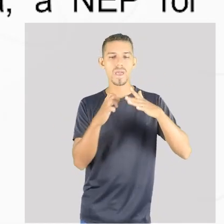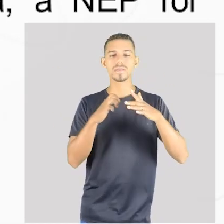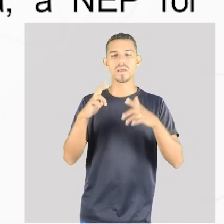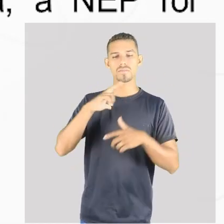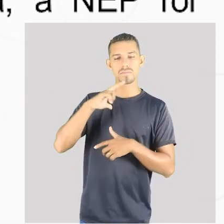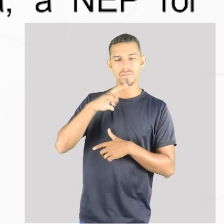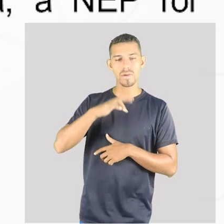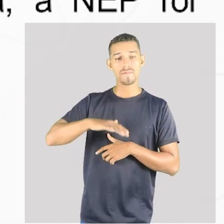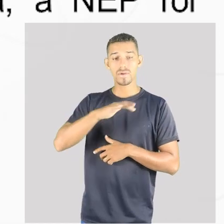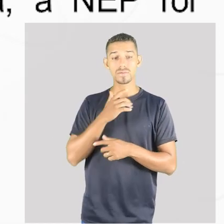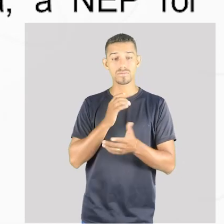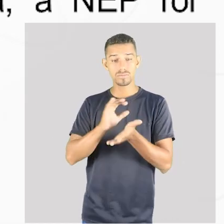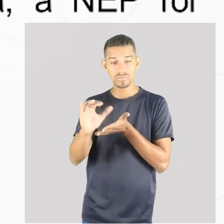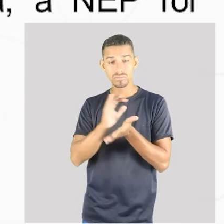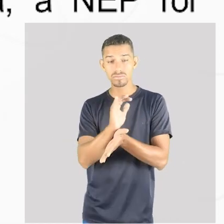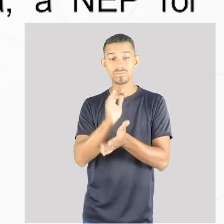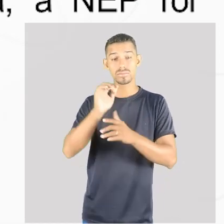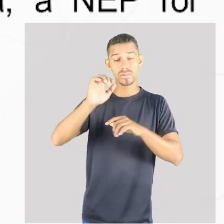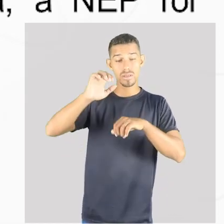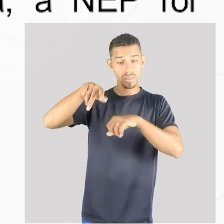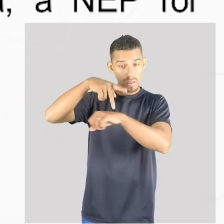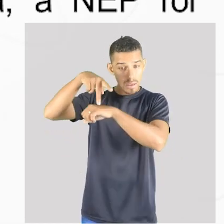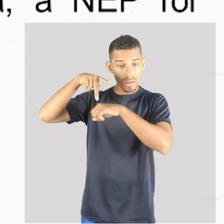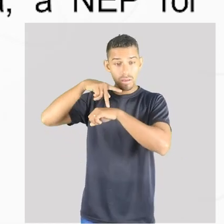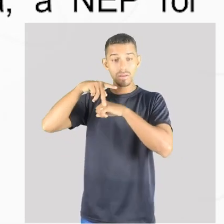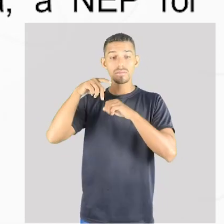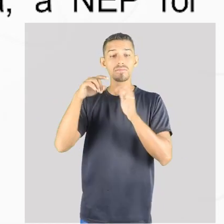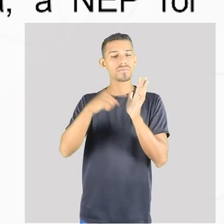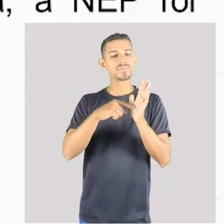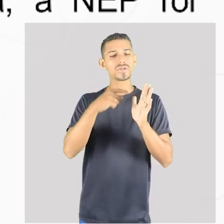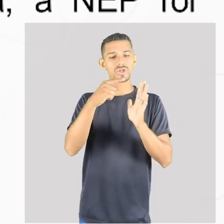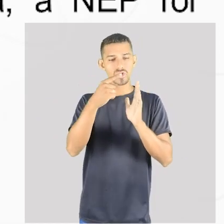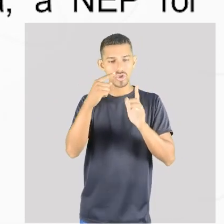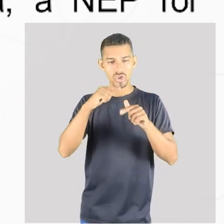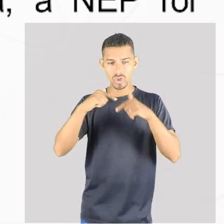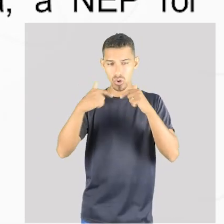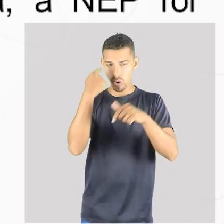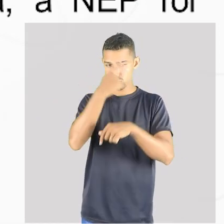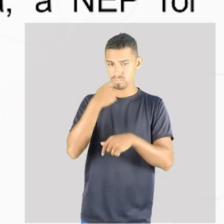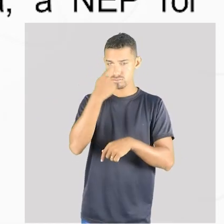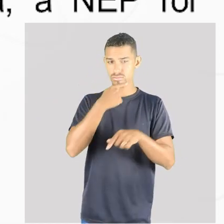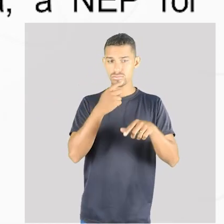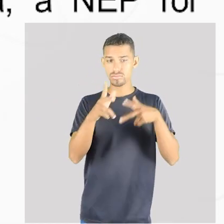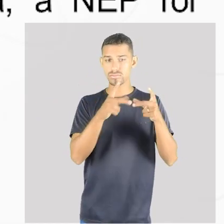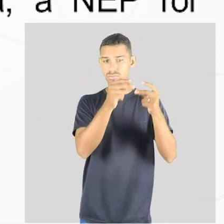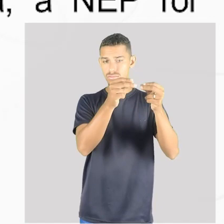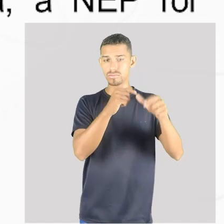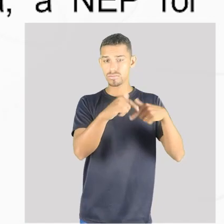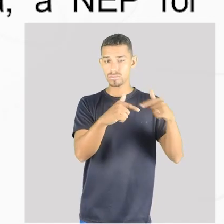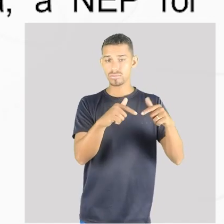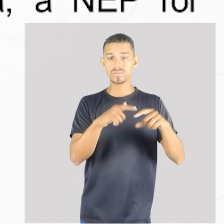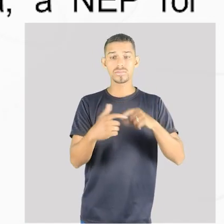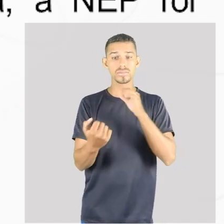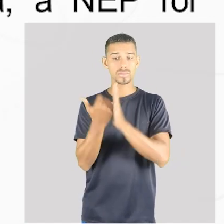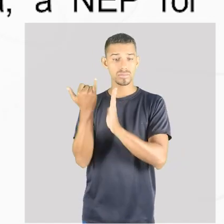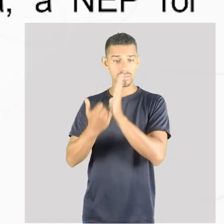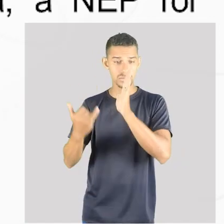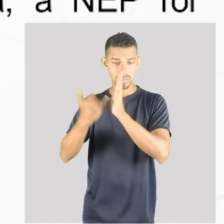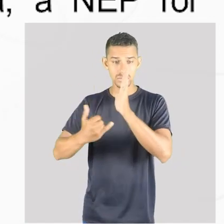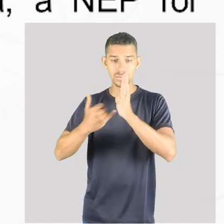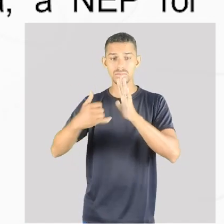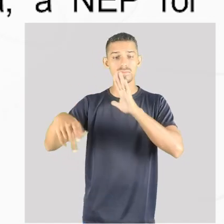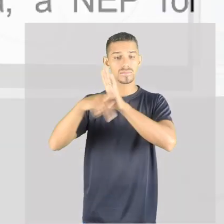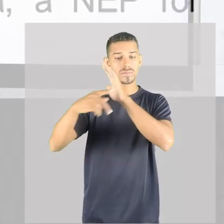os investimentos estrangeiros, instituiu-se o pagamento de horas extras e de prêmios aos trabalhadores e criou-se o imposto sobre